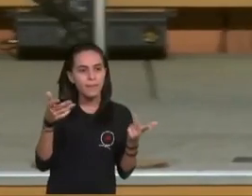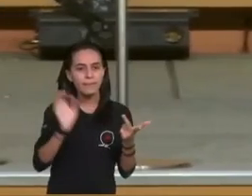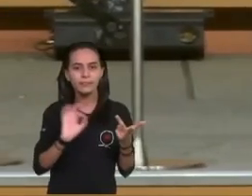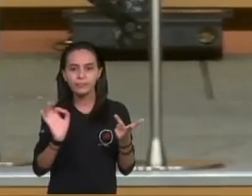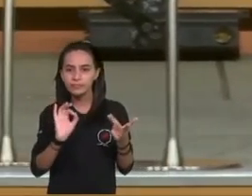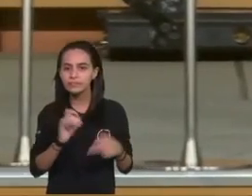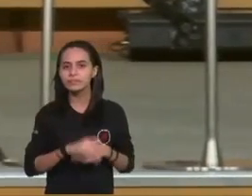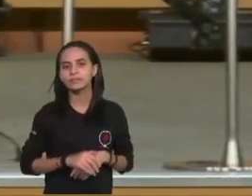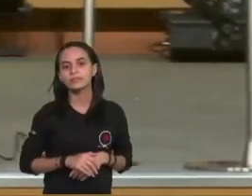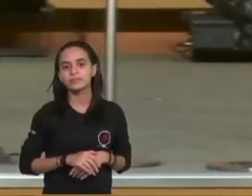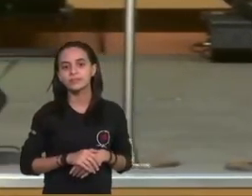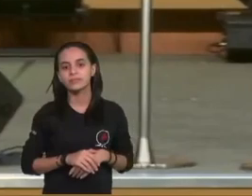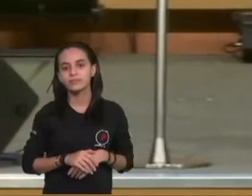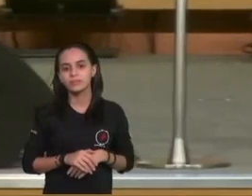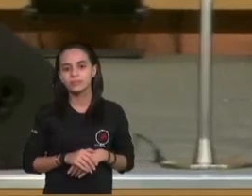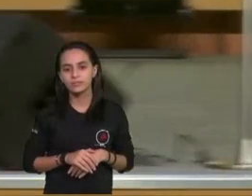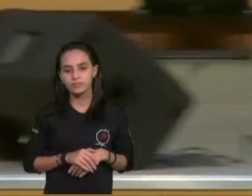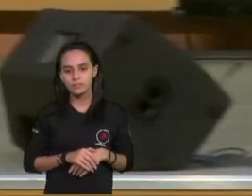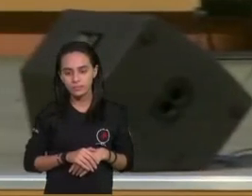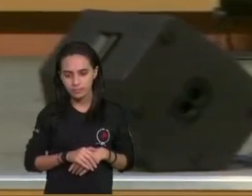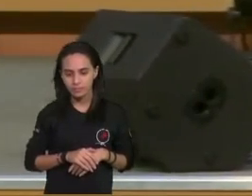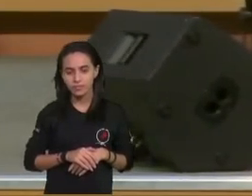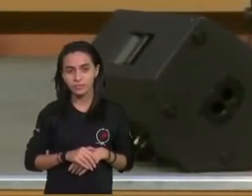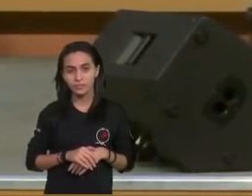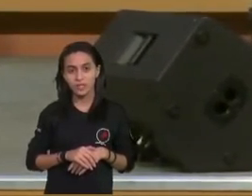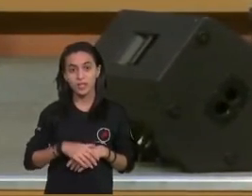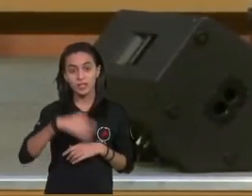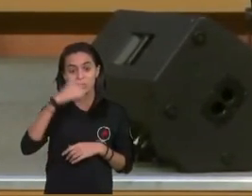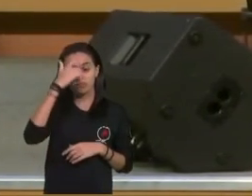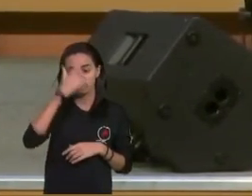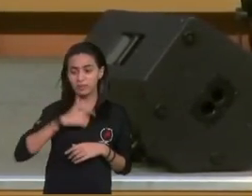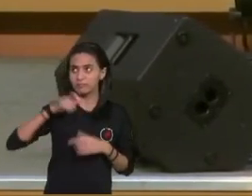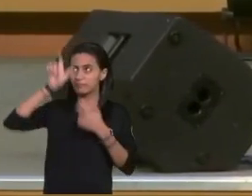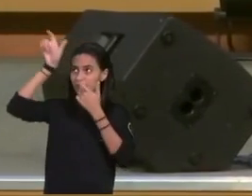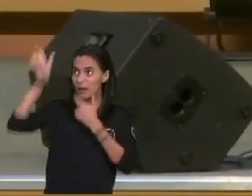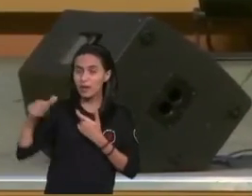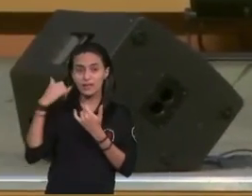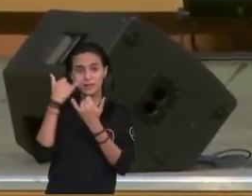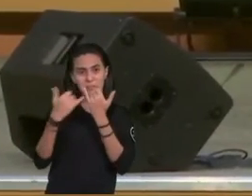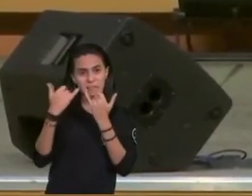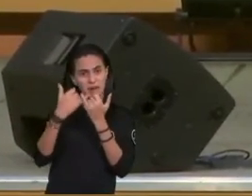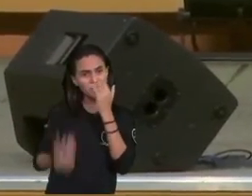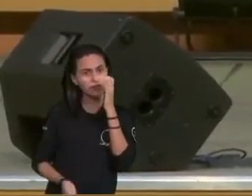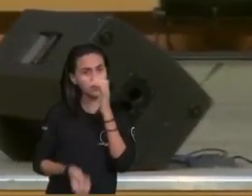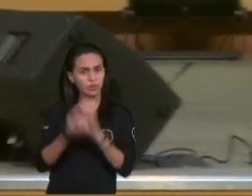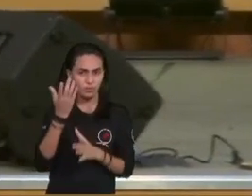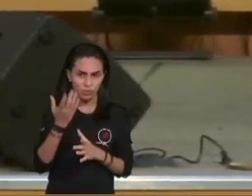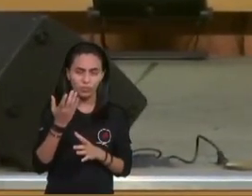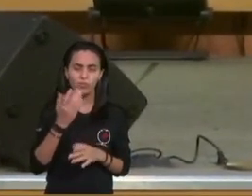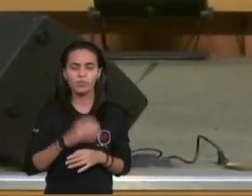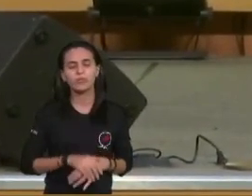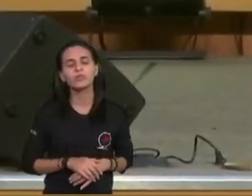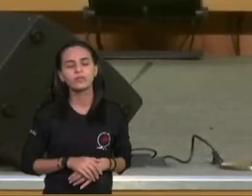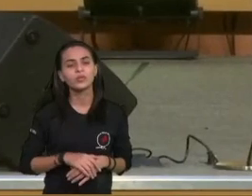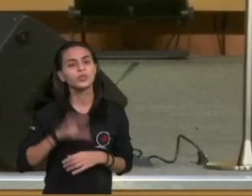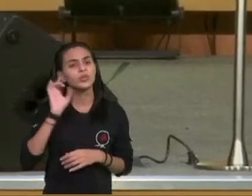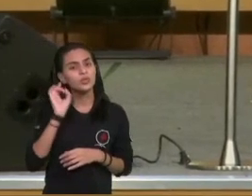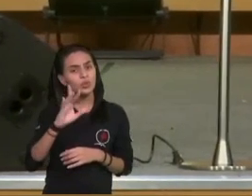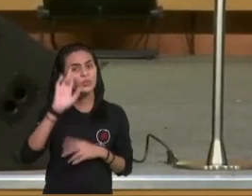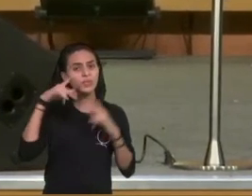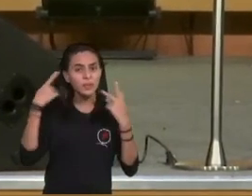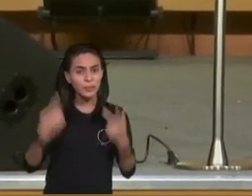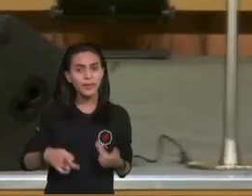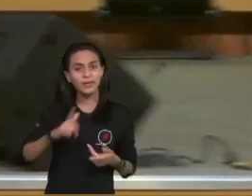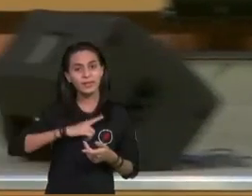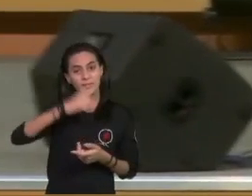para o homem façamos o homem homem ser humano a nossa imagem e semelhança só o ser humano tem margem